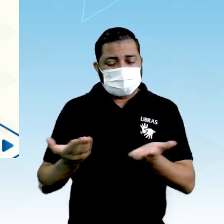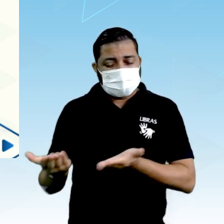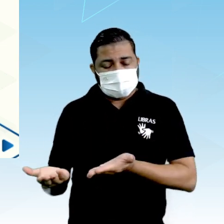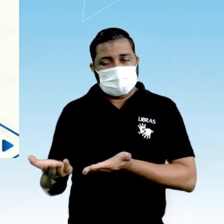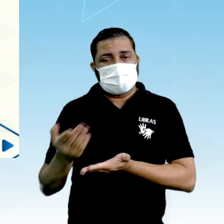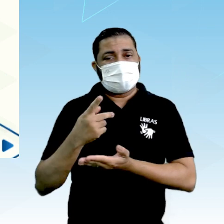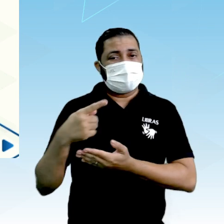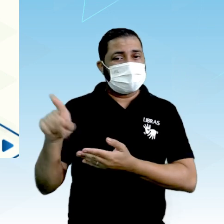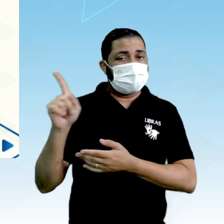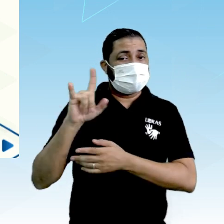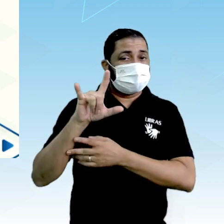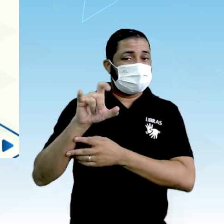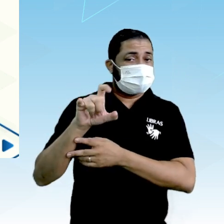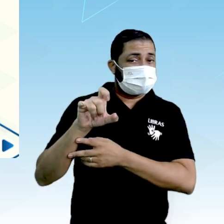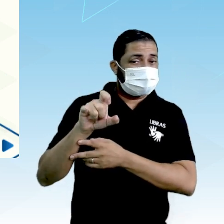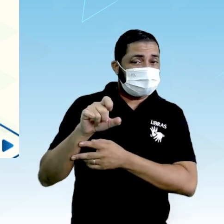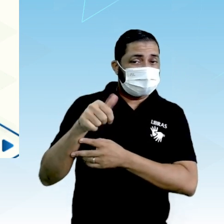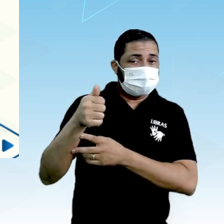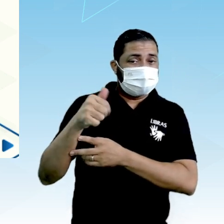ir lá no Instagram,